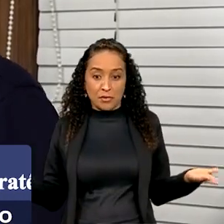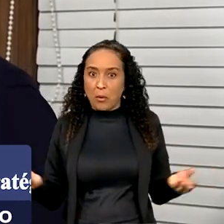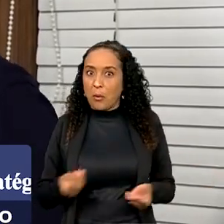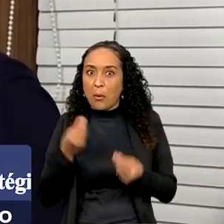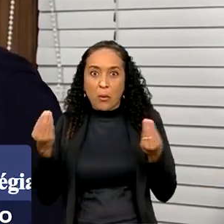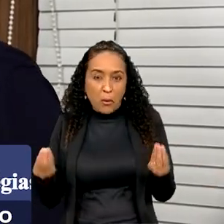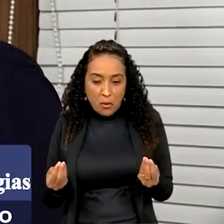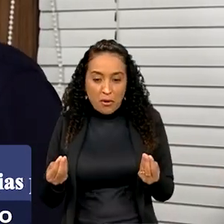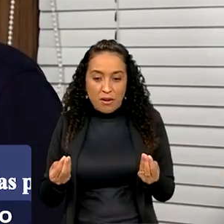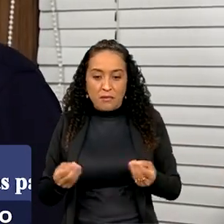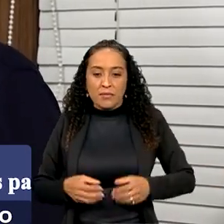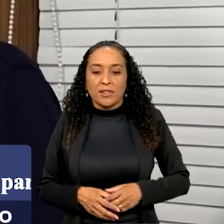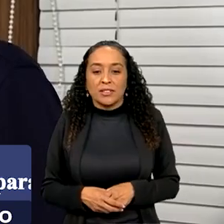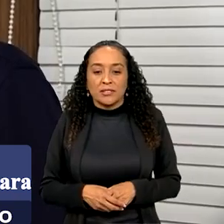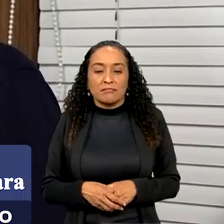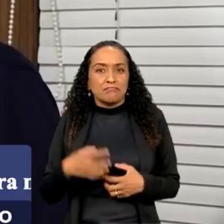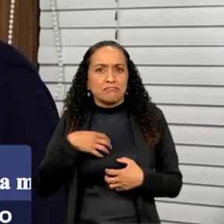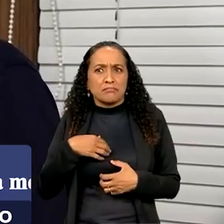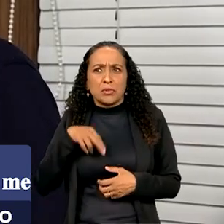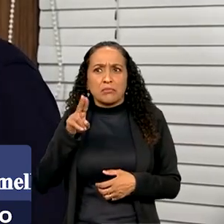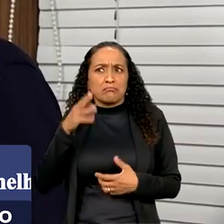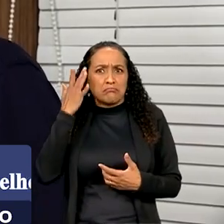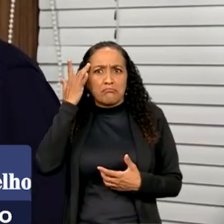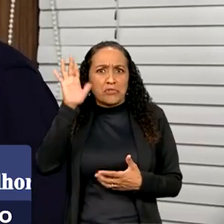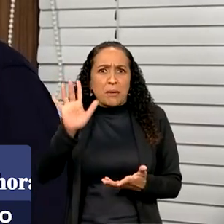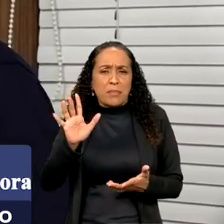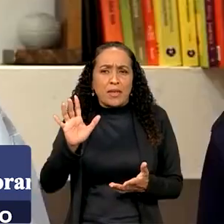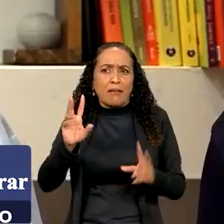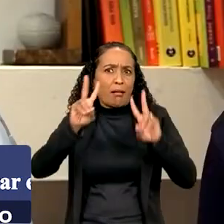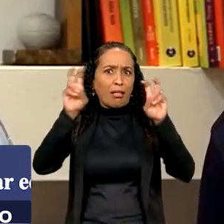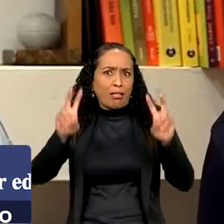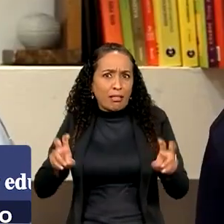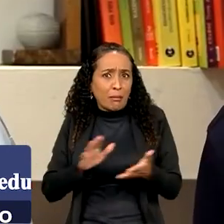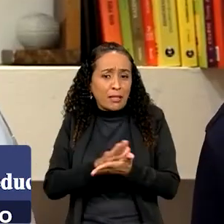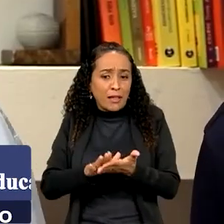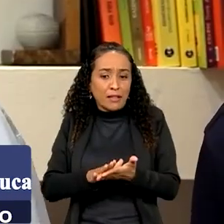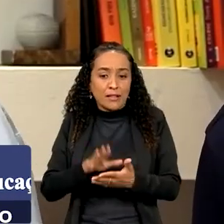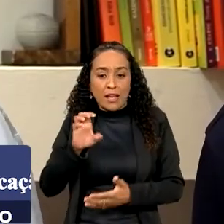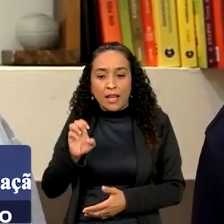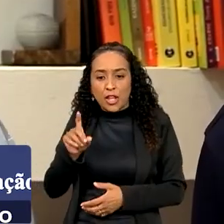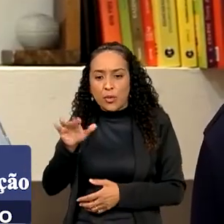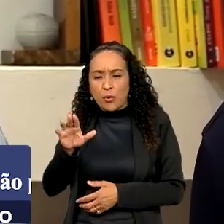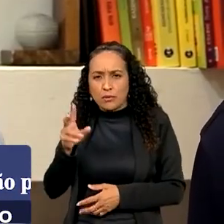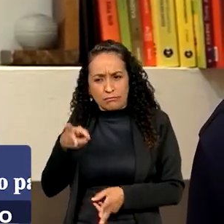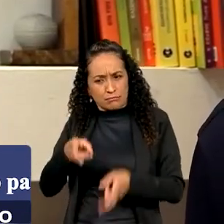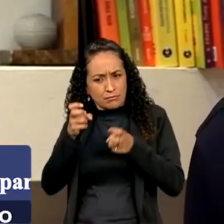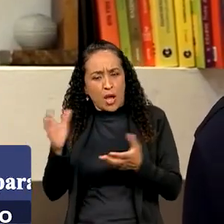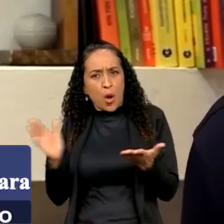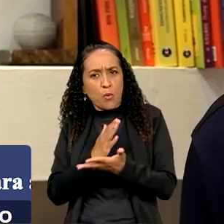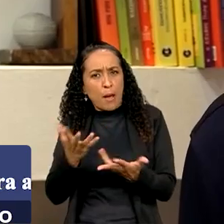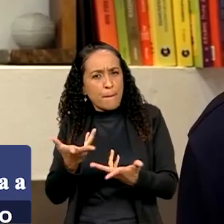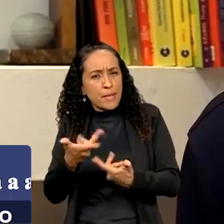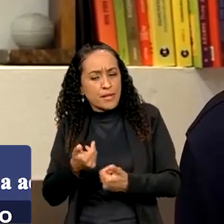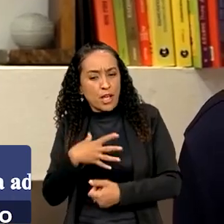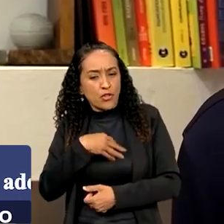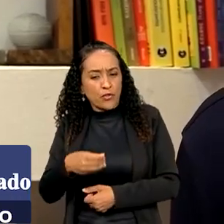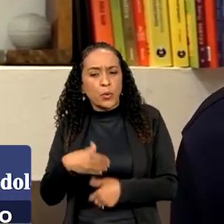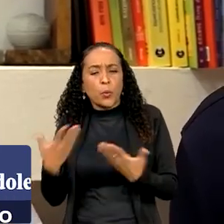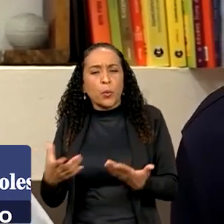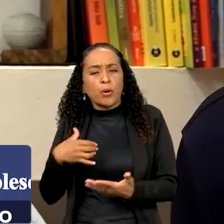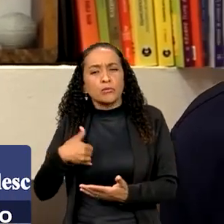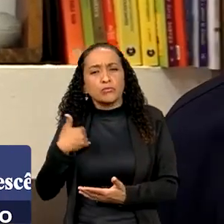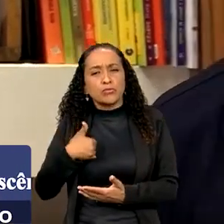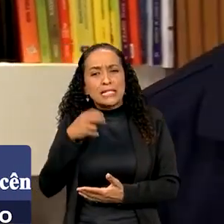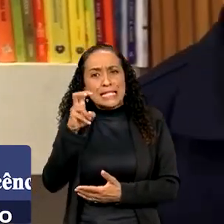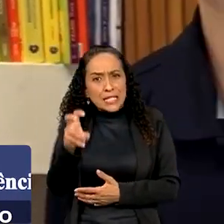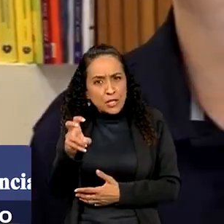como? Sendo que eu nem sabia do assunto nenhum. Eduarda percebeu algumas habilidades no filho quando ele tinha